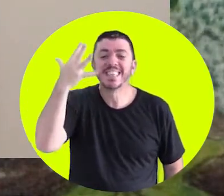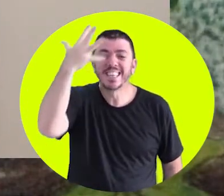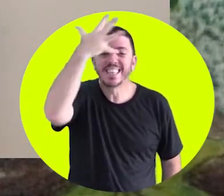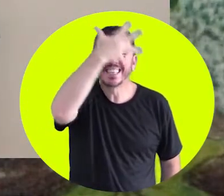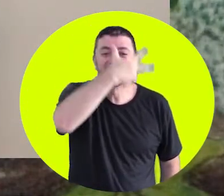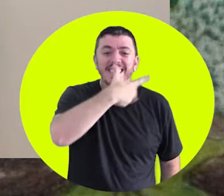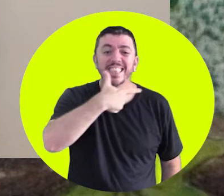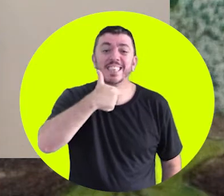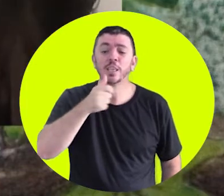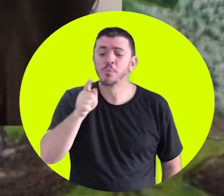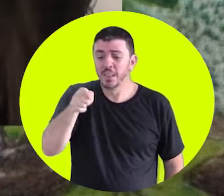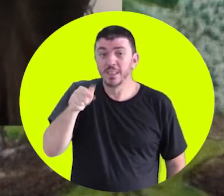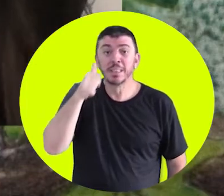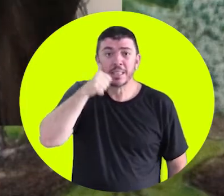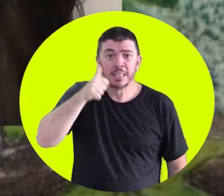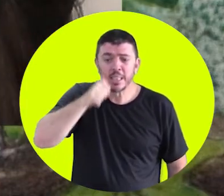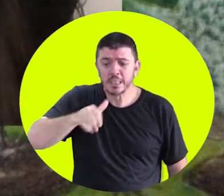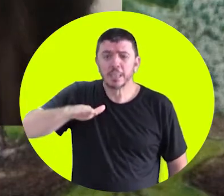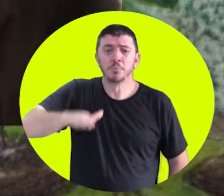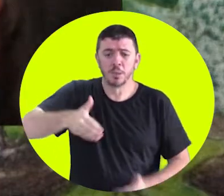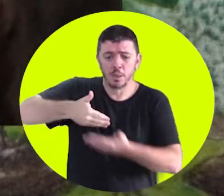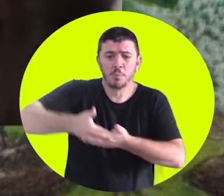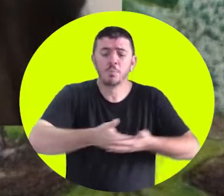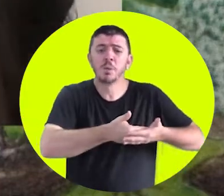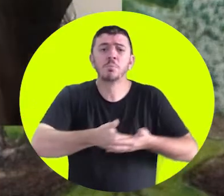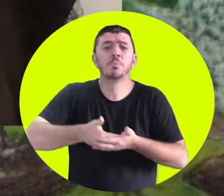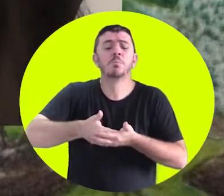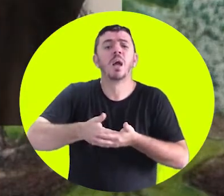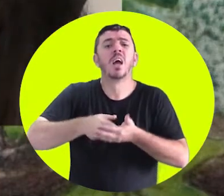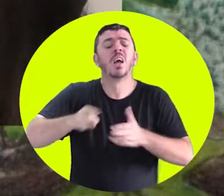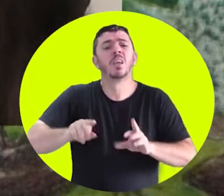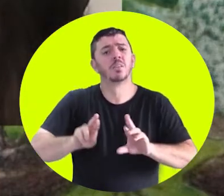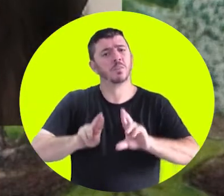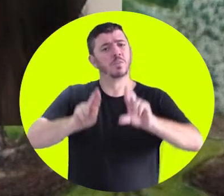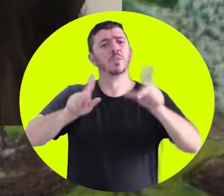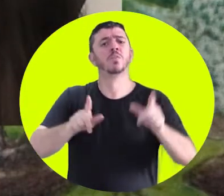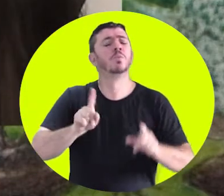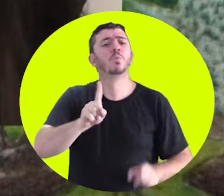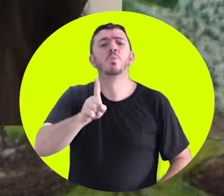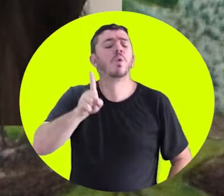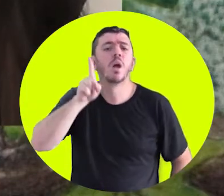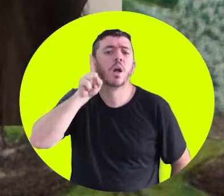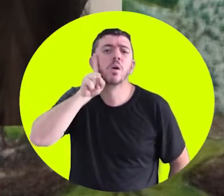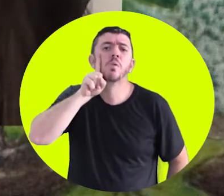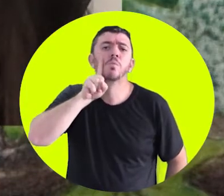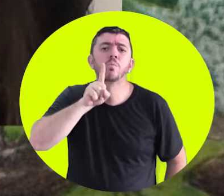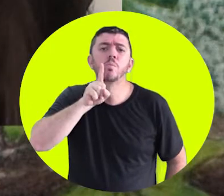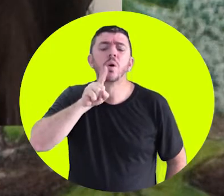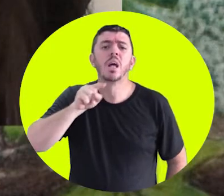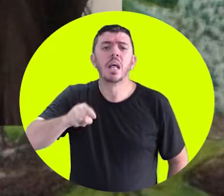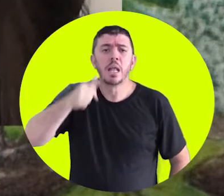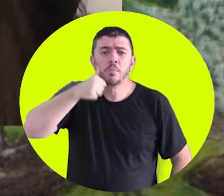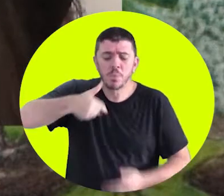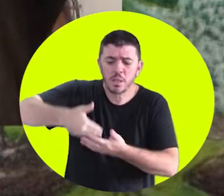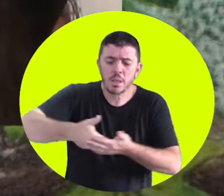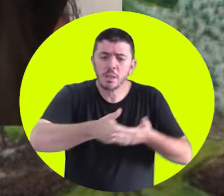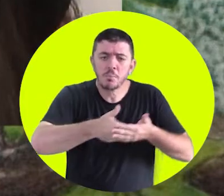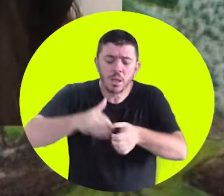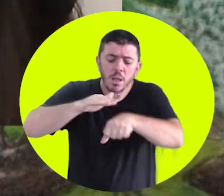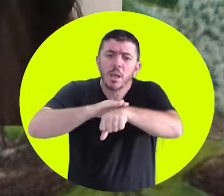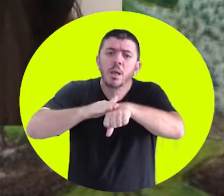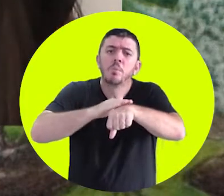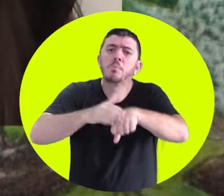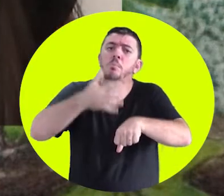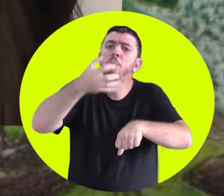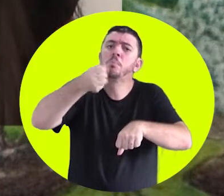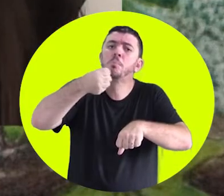pouco diferente dos outros índios. Mani não era morena como os outros meninos e meninas da aldeia. Tinha a pele branca e parecia ainda